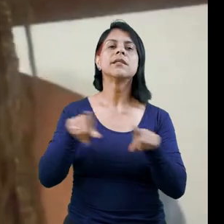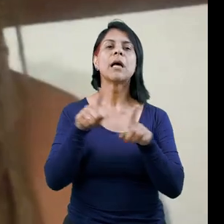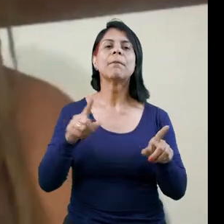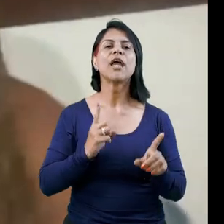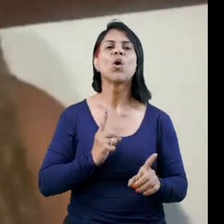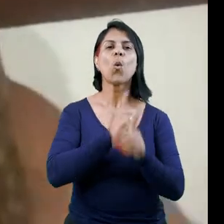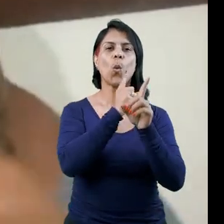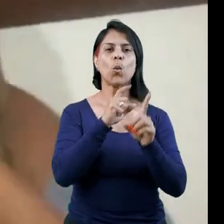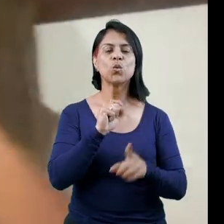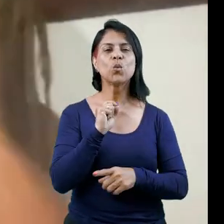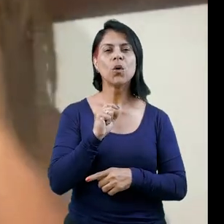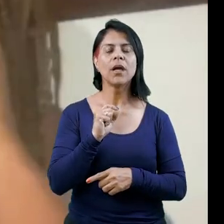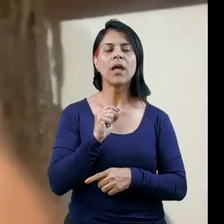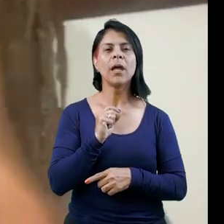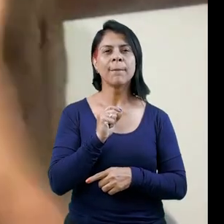e, sobretudo,